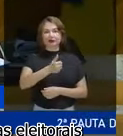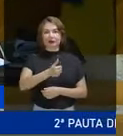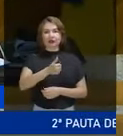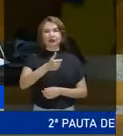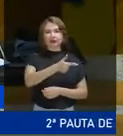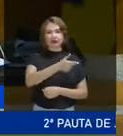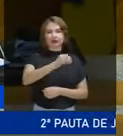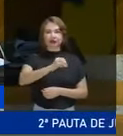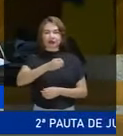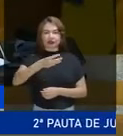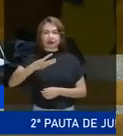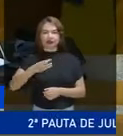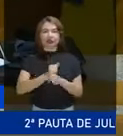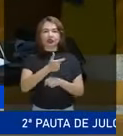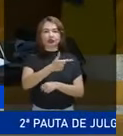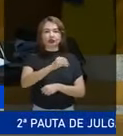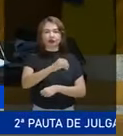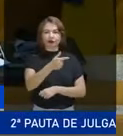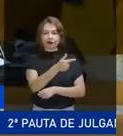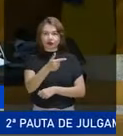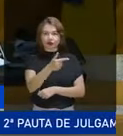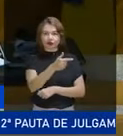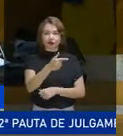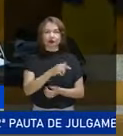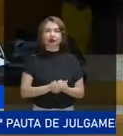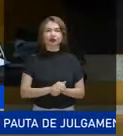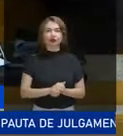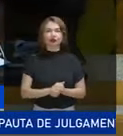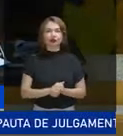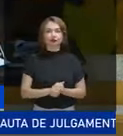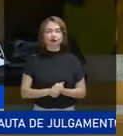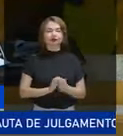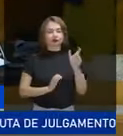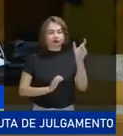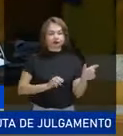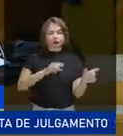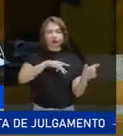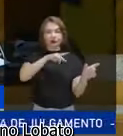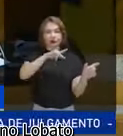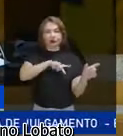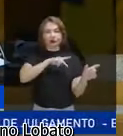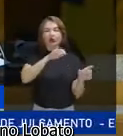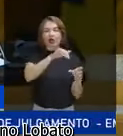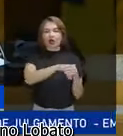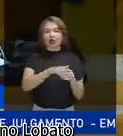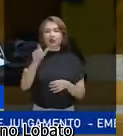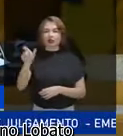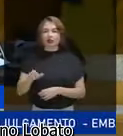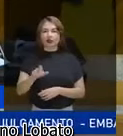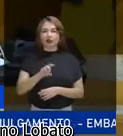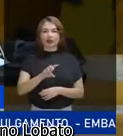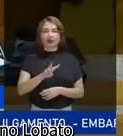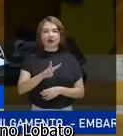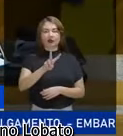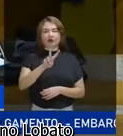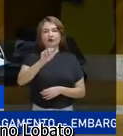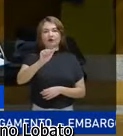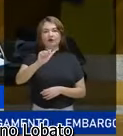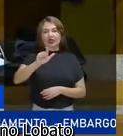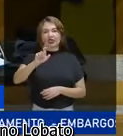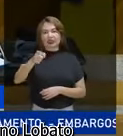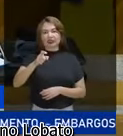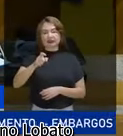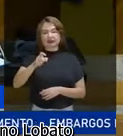601.203 de 2022. O embargante é o Ministério Público Eleitoral. Embargado é Valex Bruno Lobato,